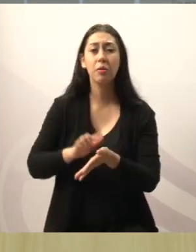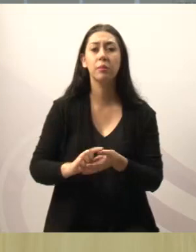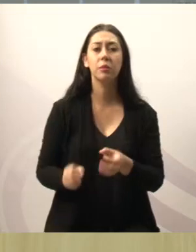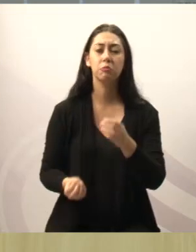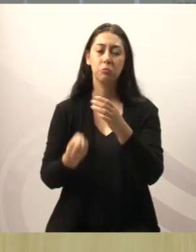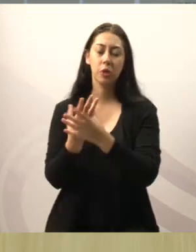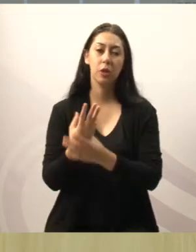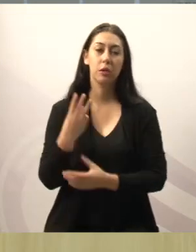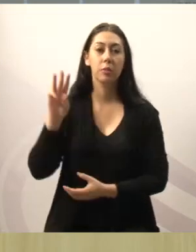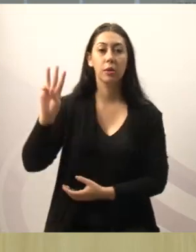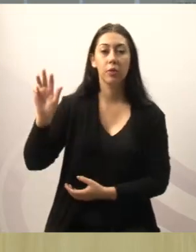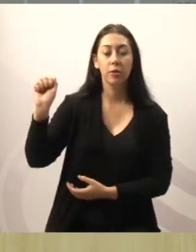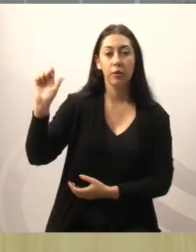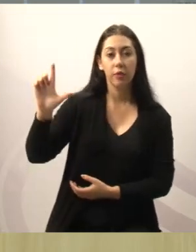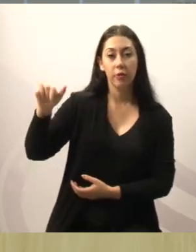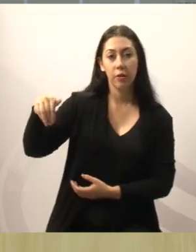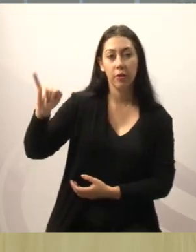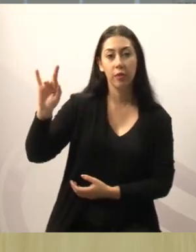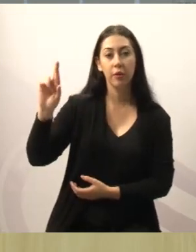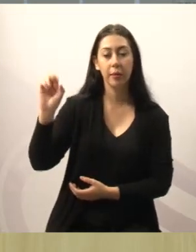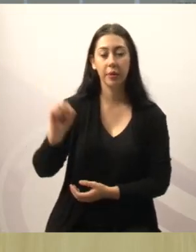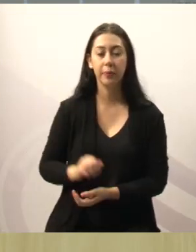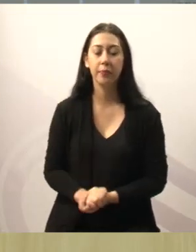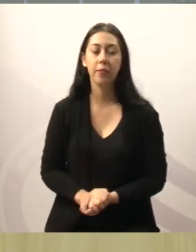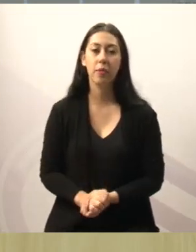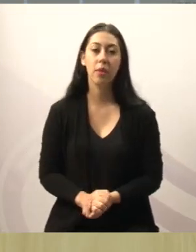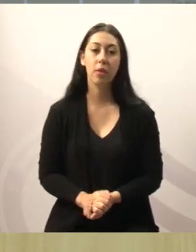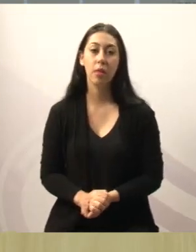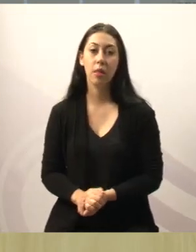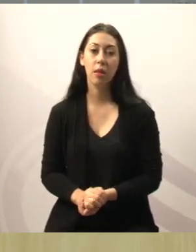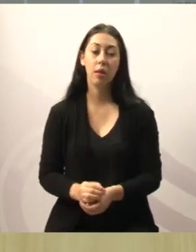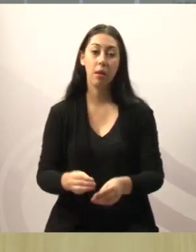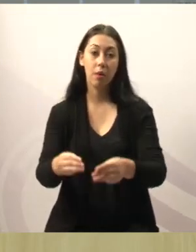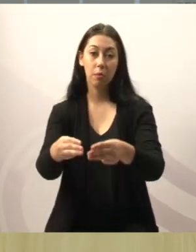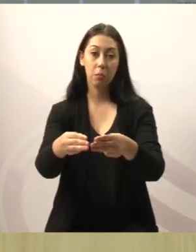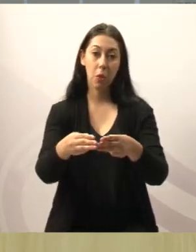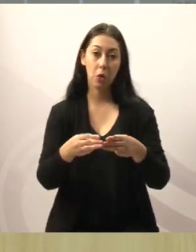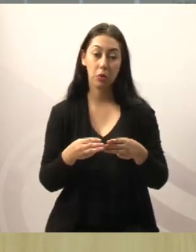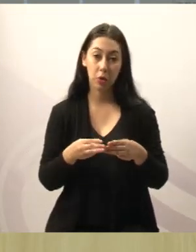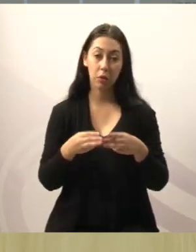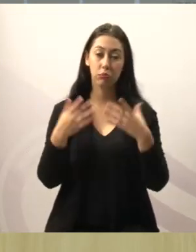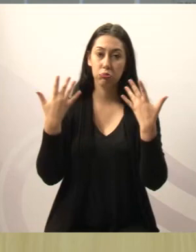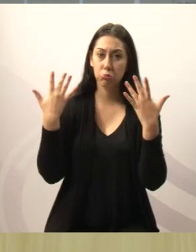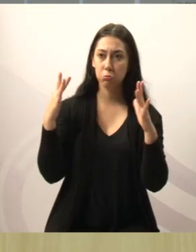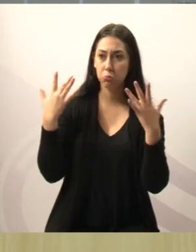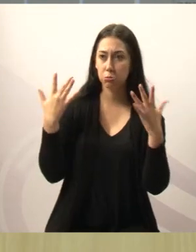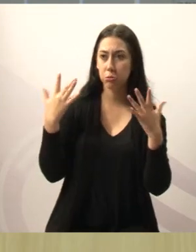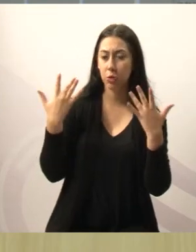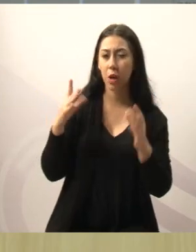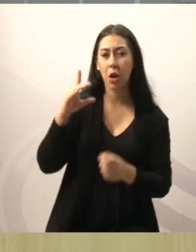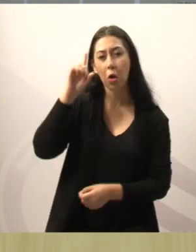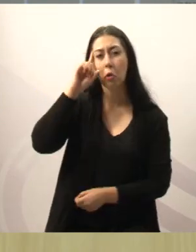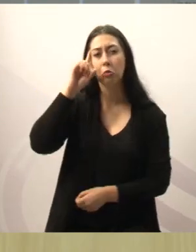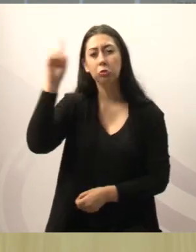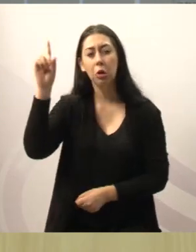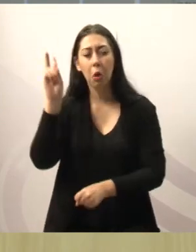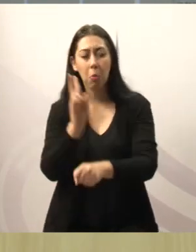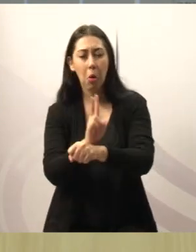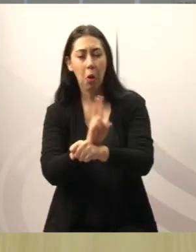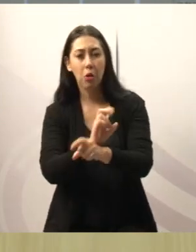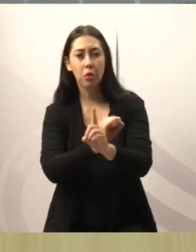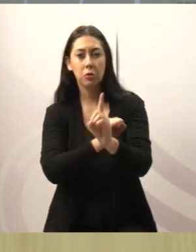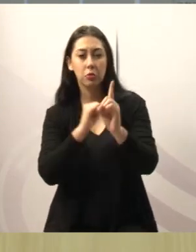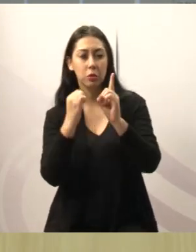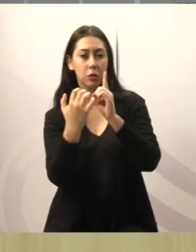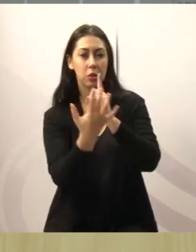Lua. Moção congratulatória pelo transcurso do Dia do Assistente Social,